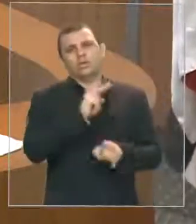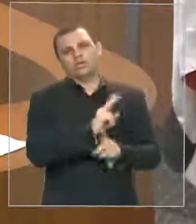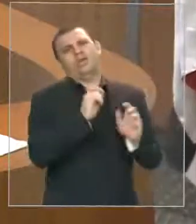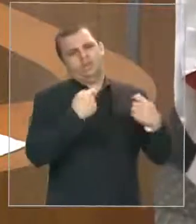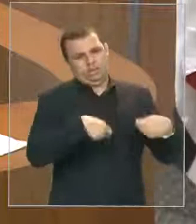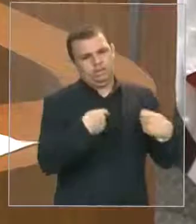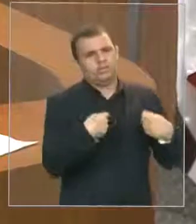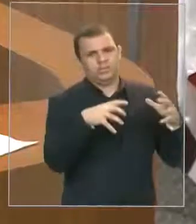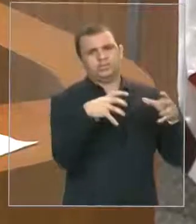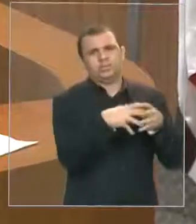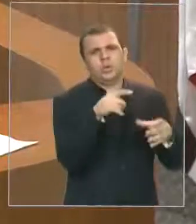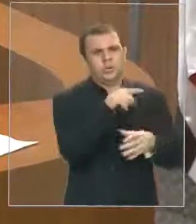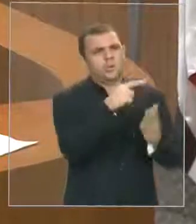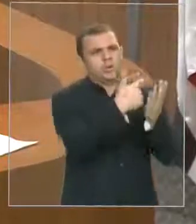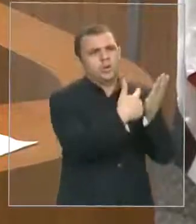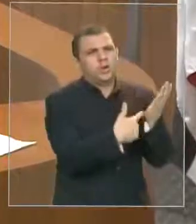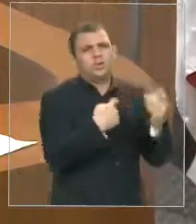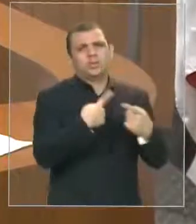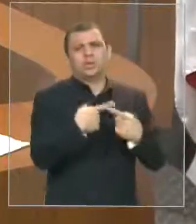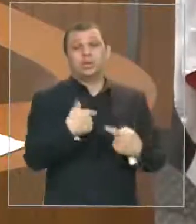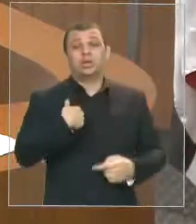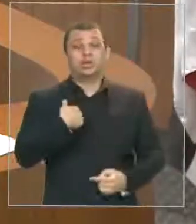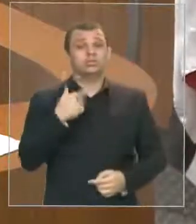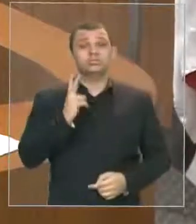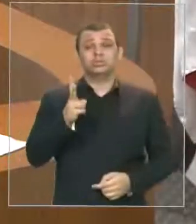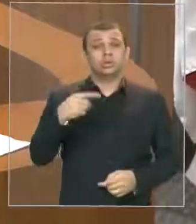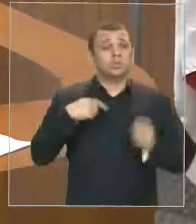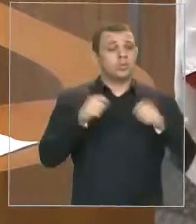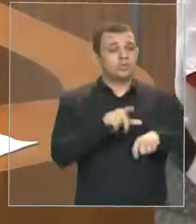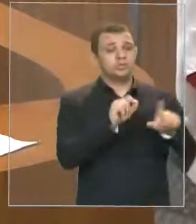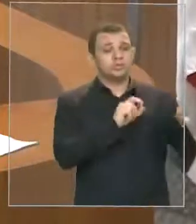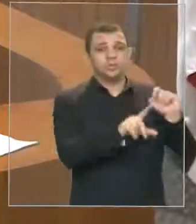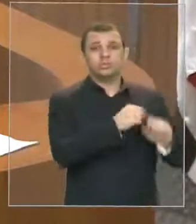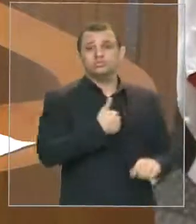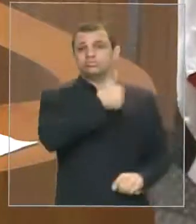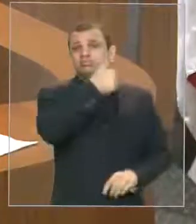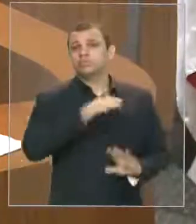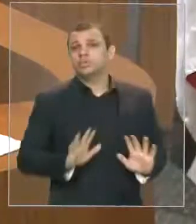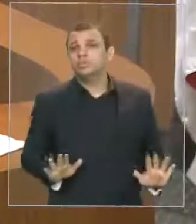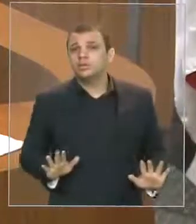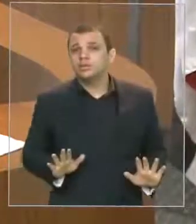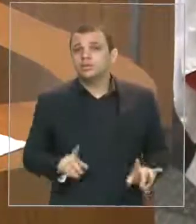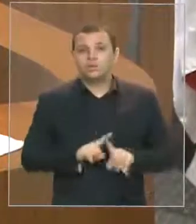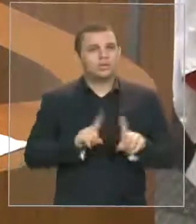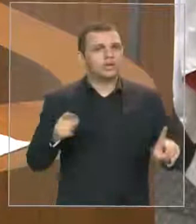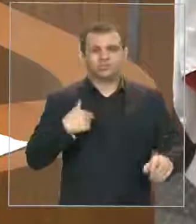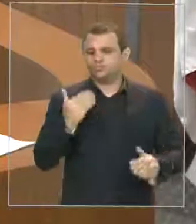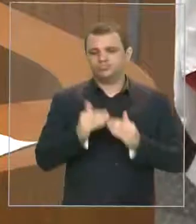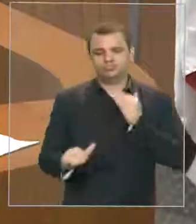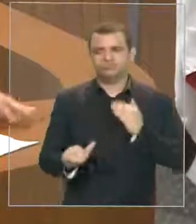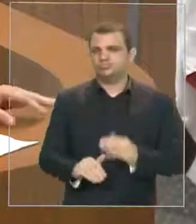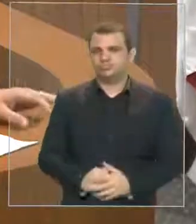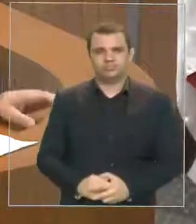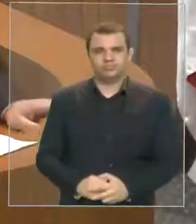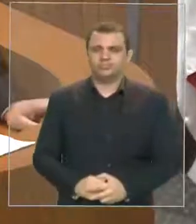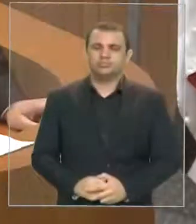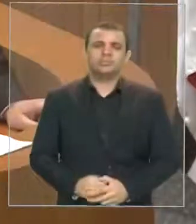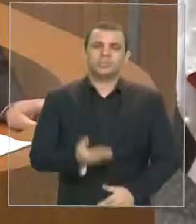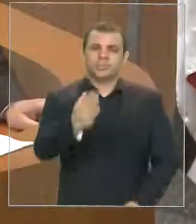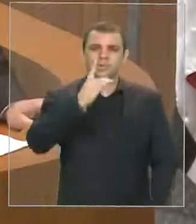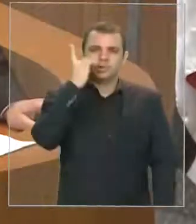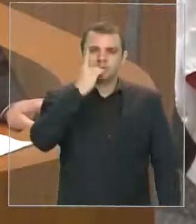se passando na lista fechada, eu naturalmente teria a preferência do meu partido, mas, mesmo assim, sou contra. Concedo uma parte ao deputado Levi